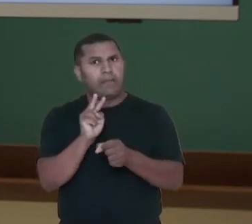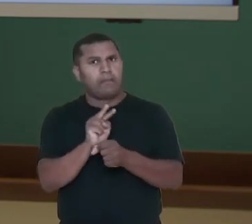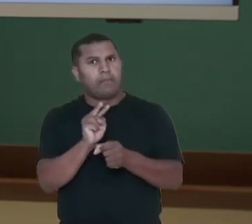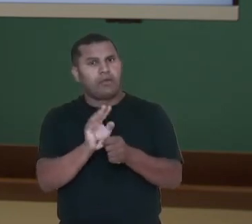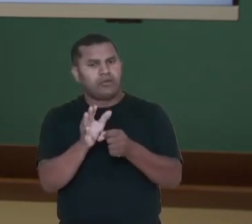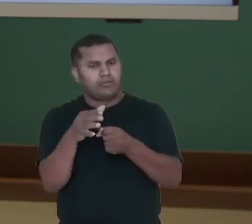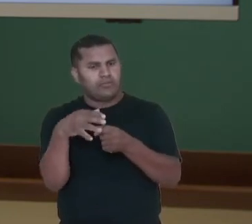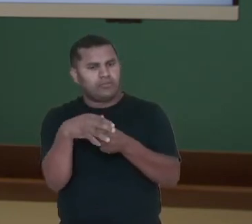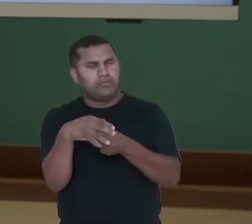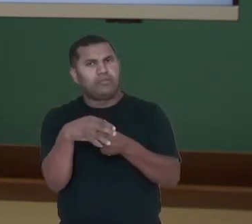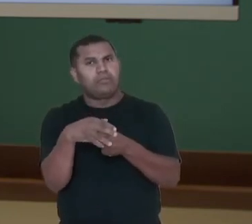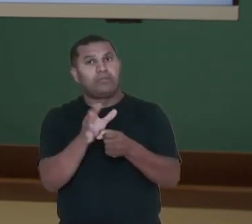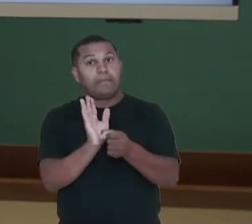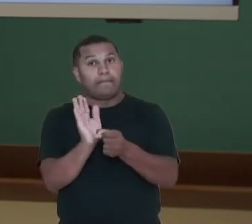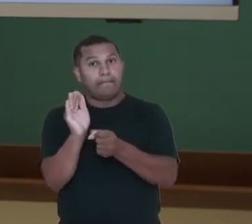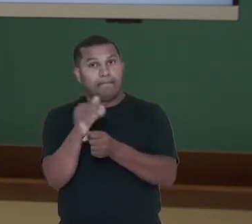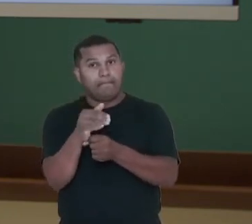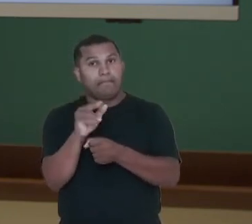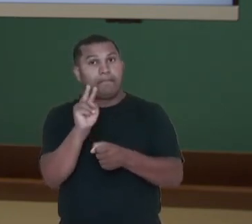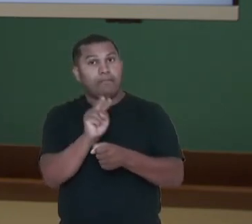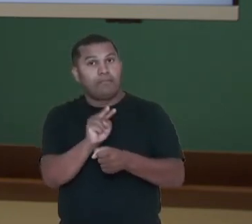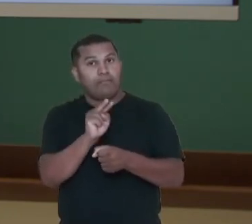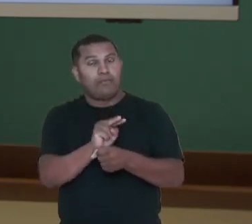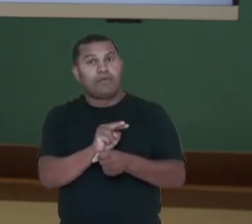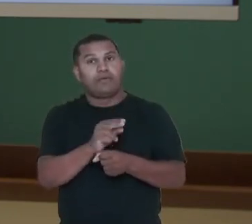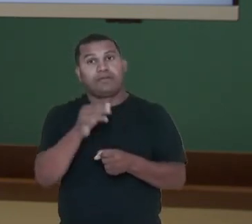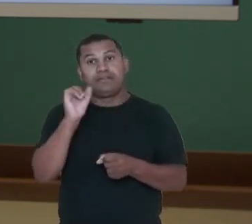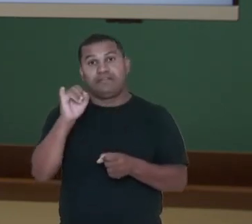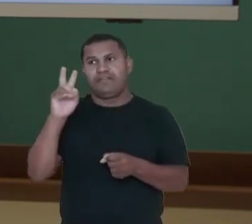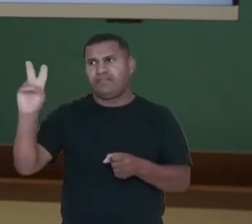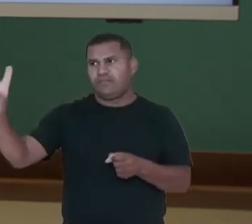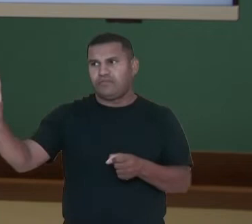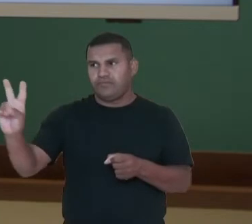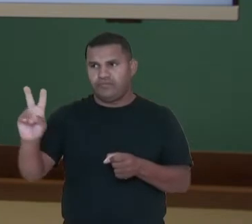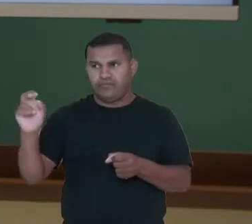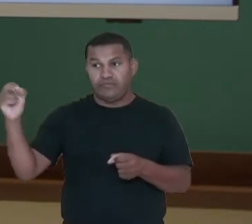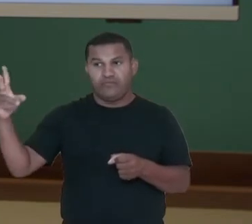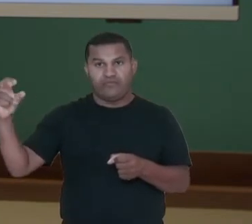se reconhecem, eles vão fazer de tudo para combater. Em algumas